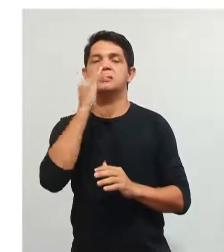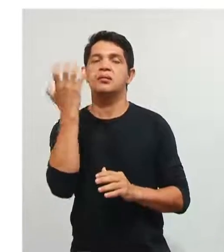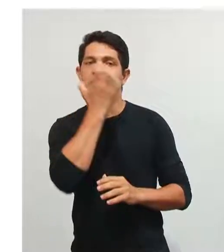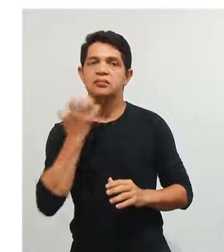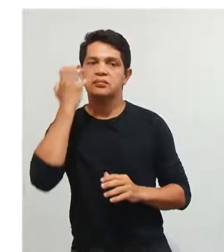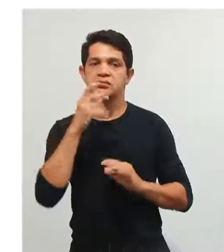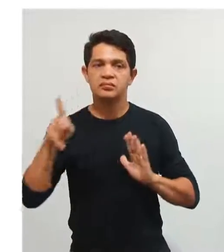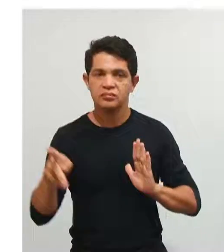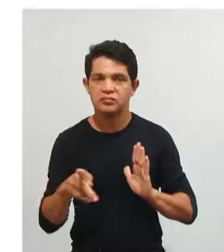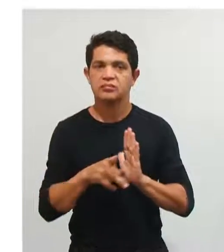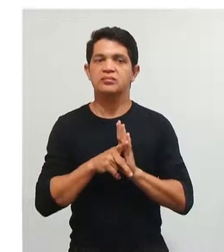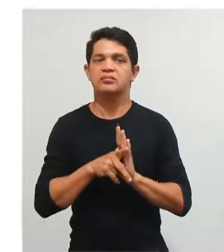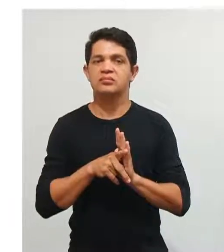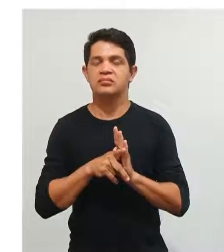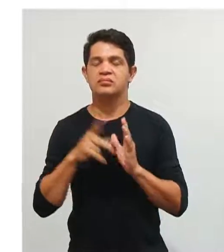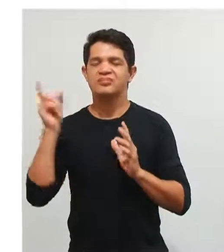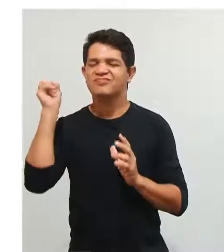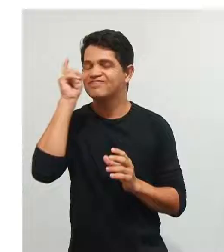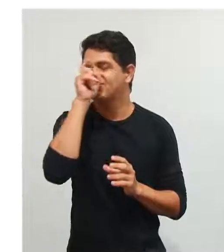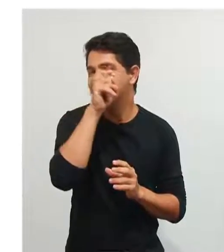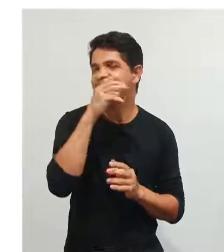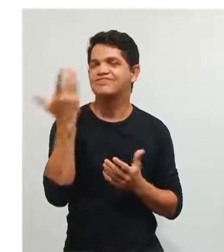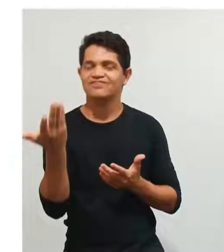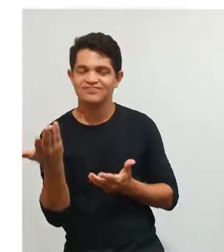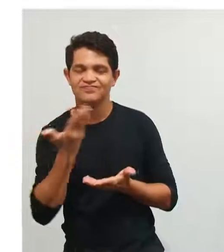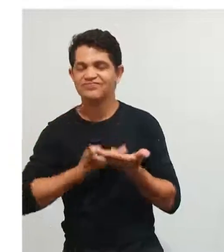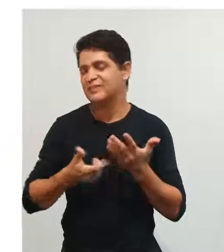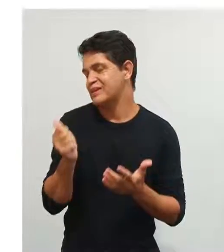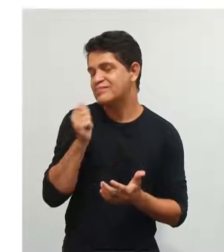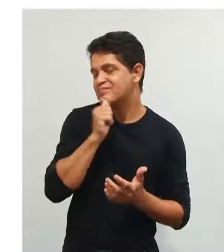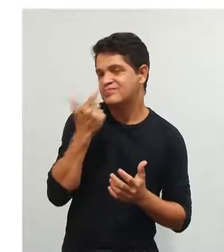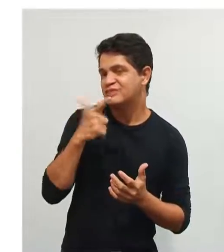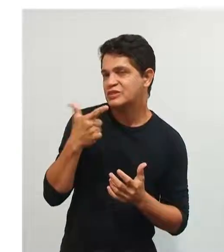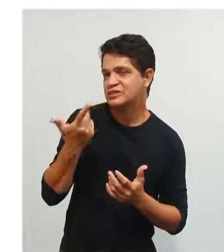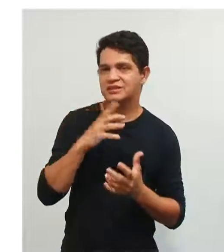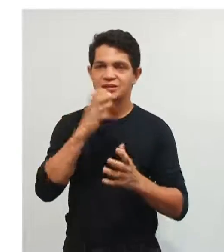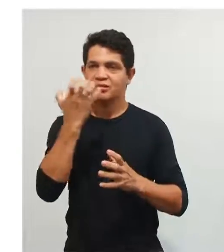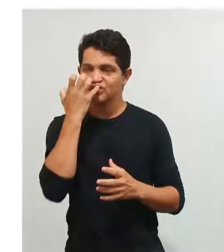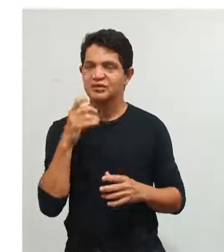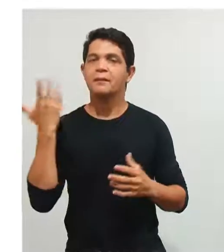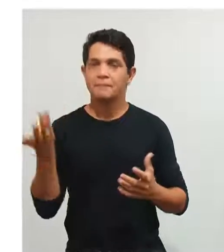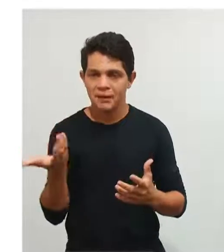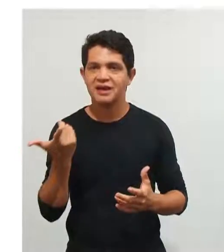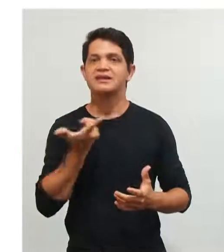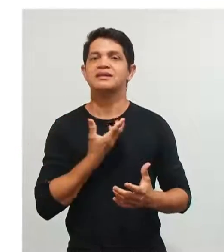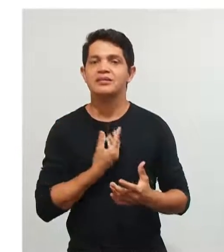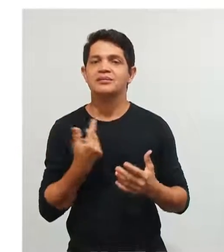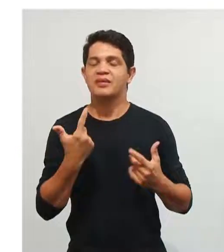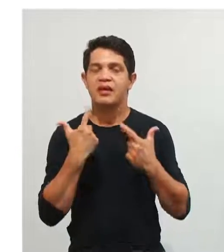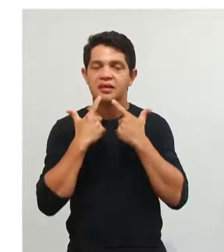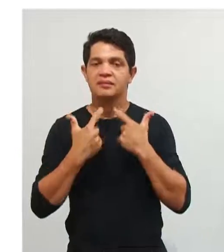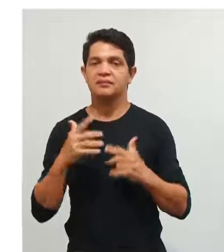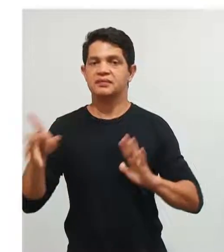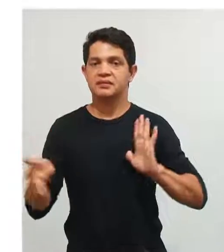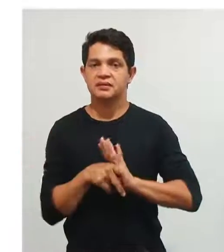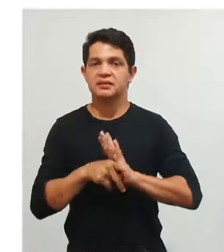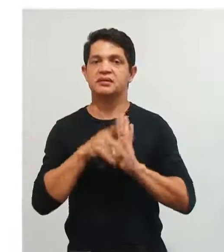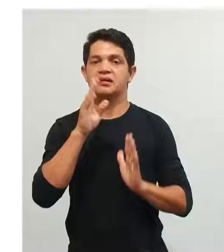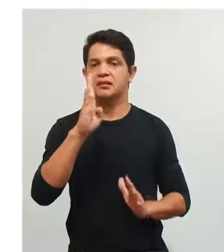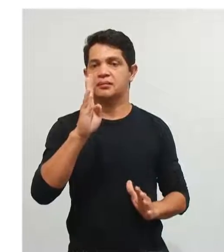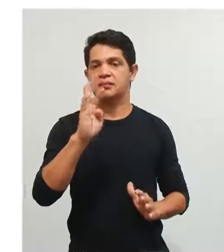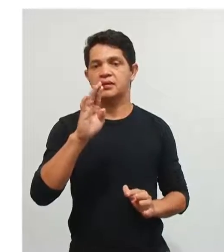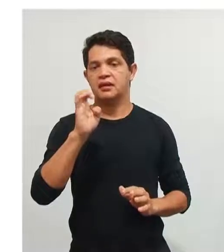tem sido um tanto difícil, pois não existe um ritmo musical propriamente brega.